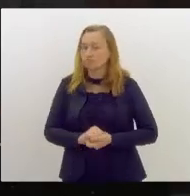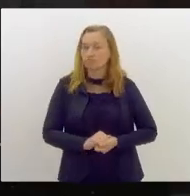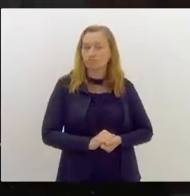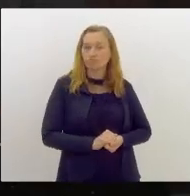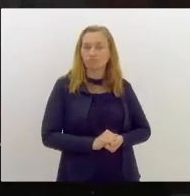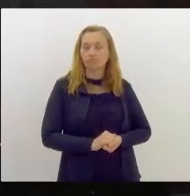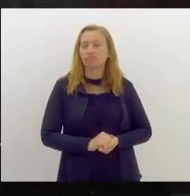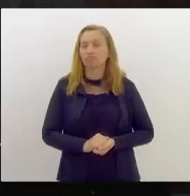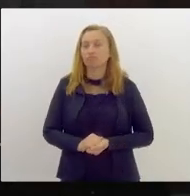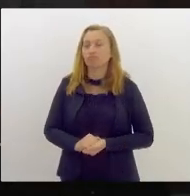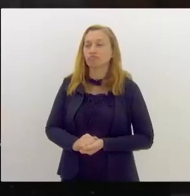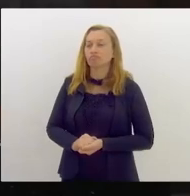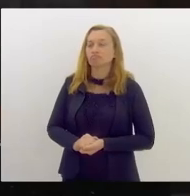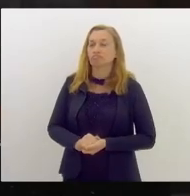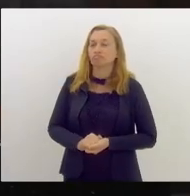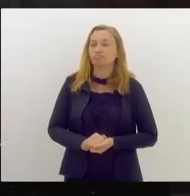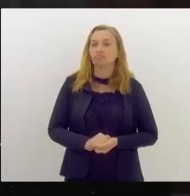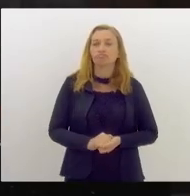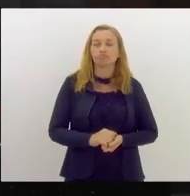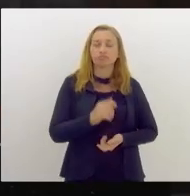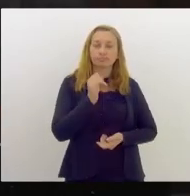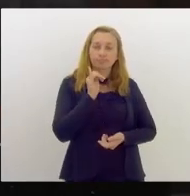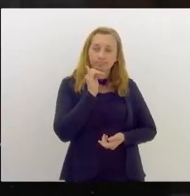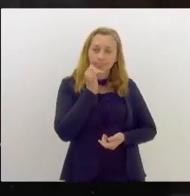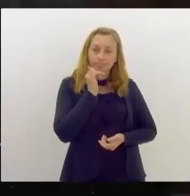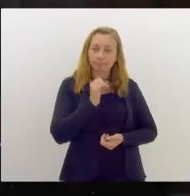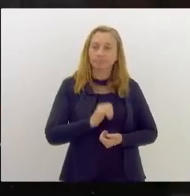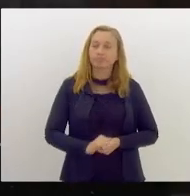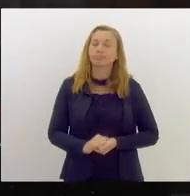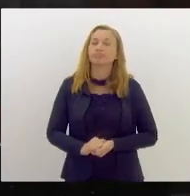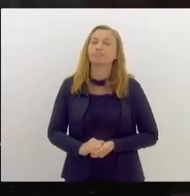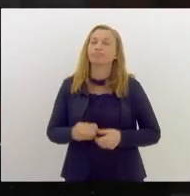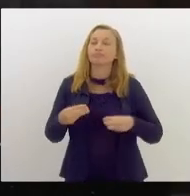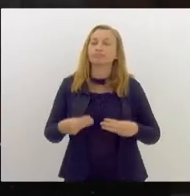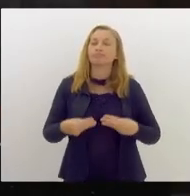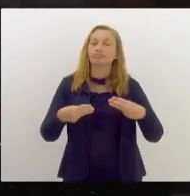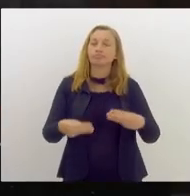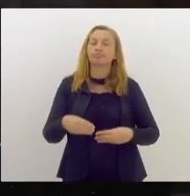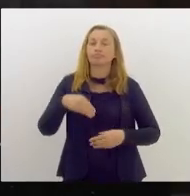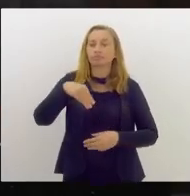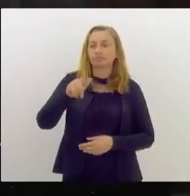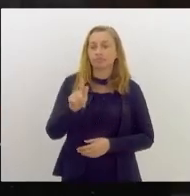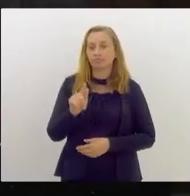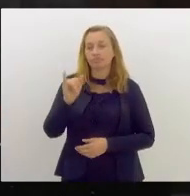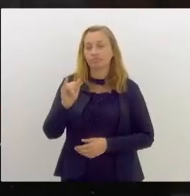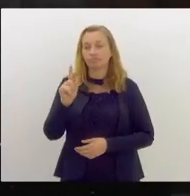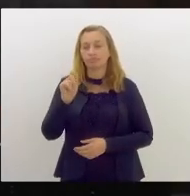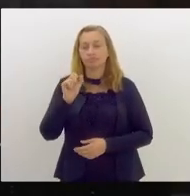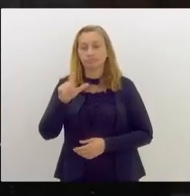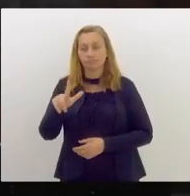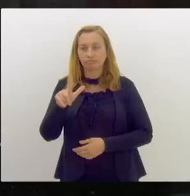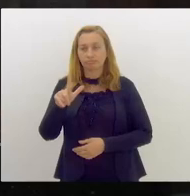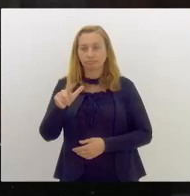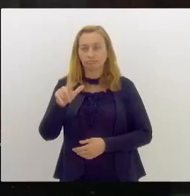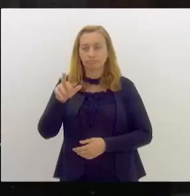sobre a relatoria do ministro Gilmar Mendes